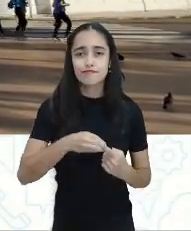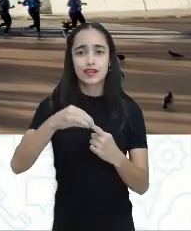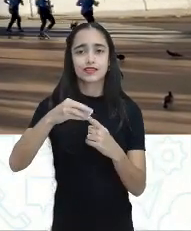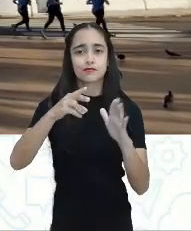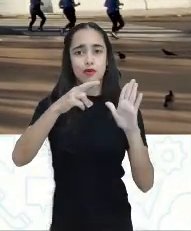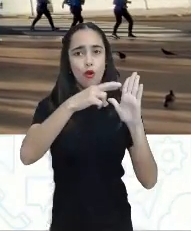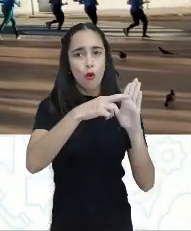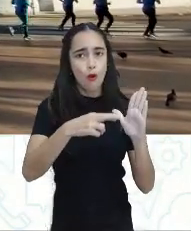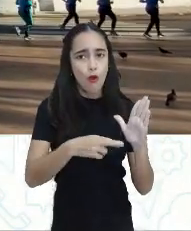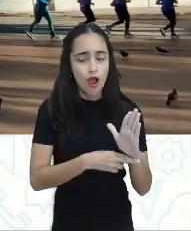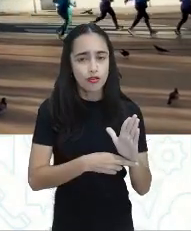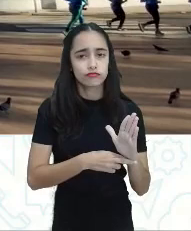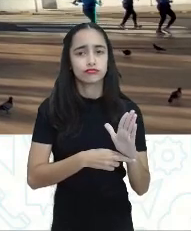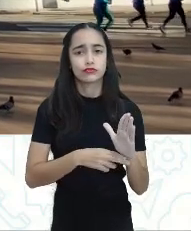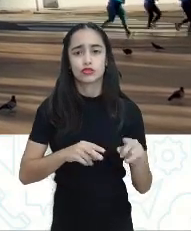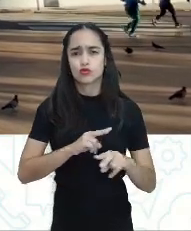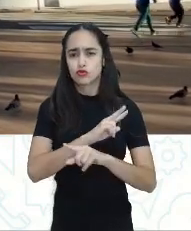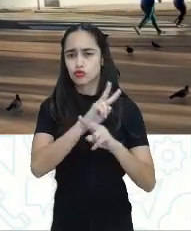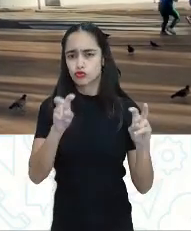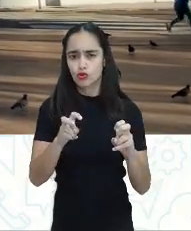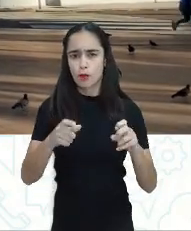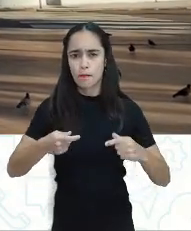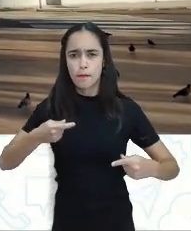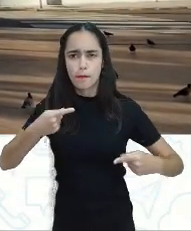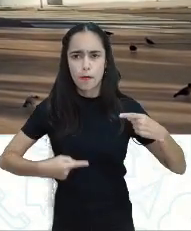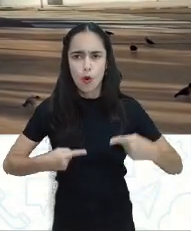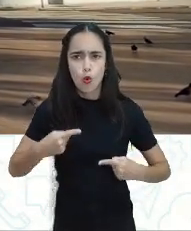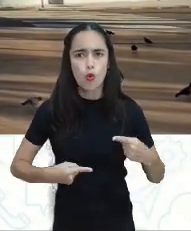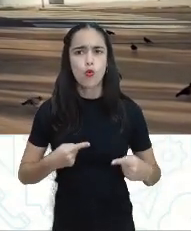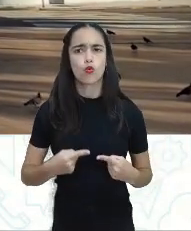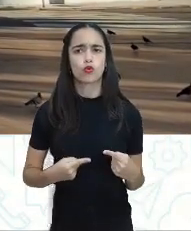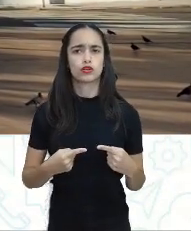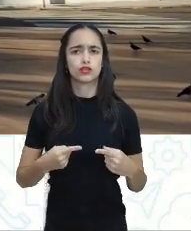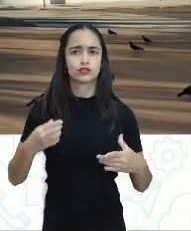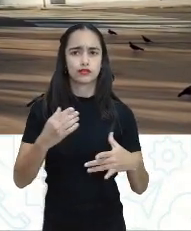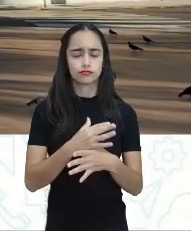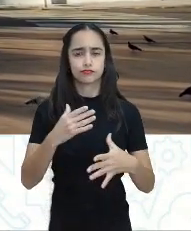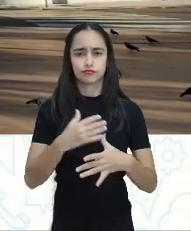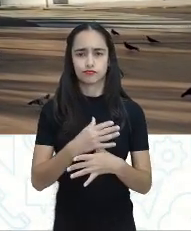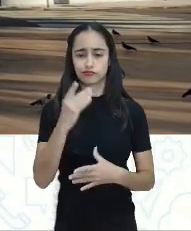rege a política urbana no Brasil. E é uma lei aí, olha,